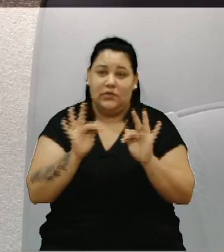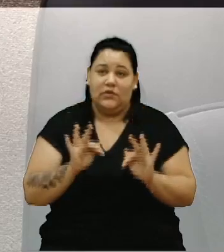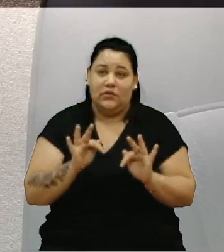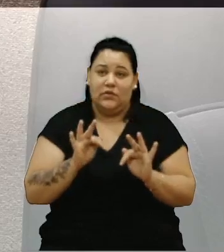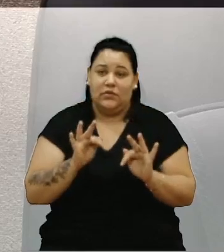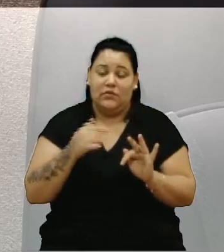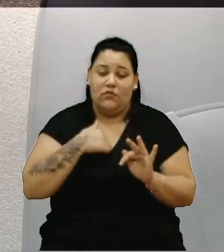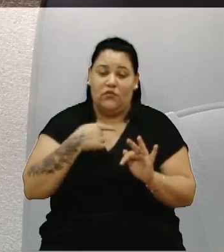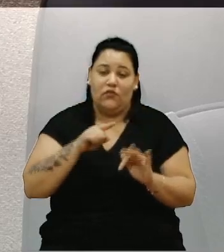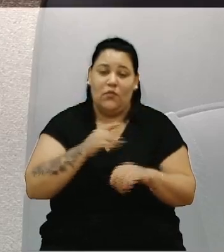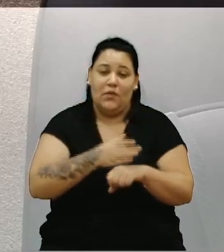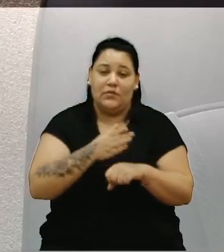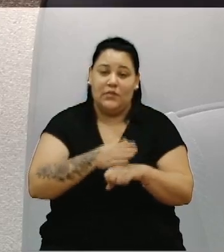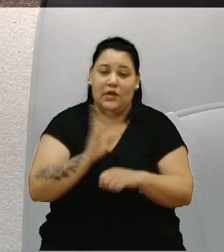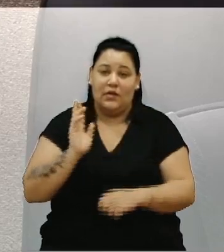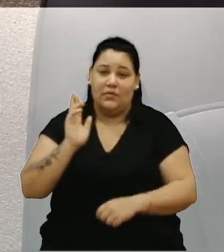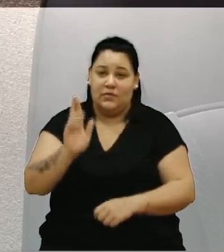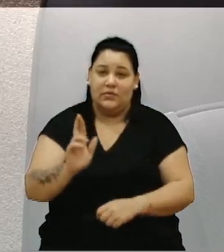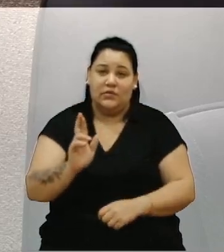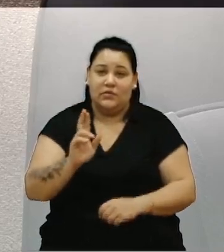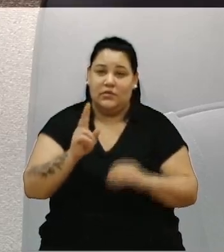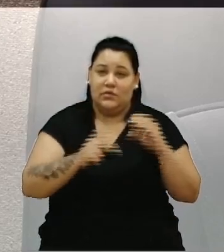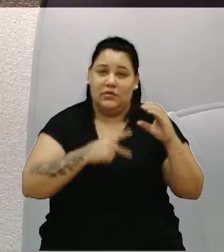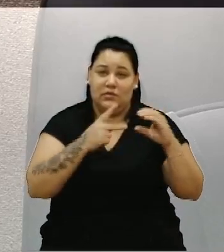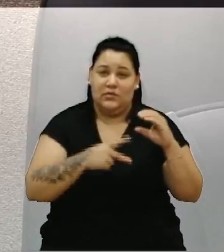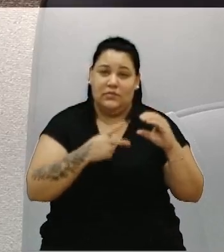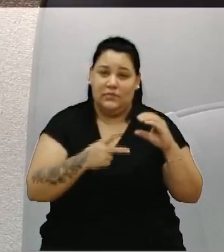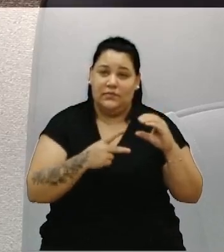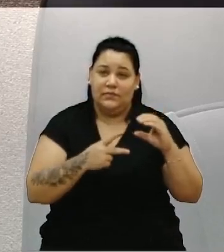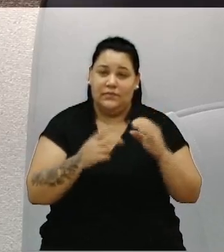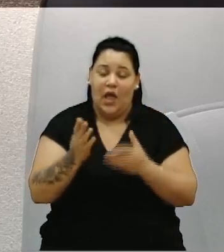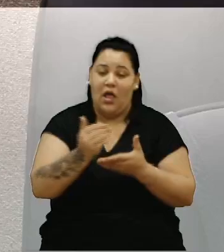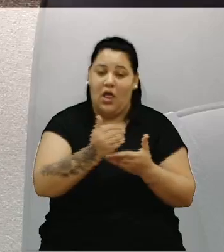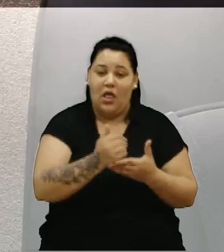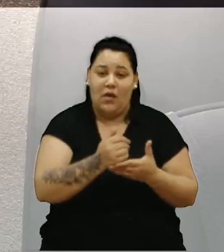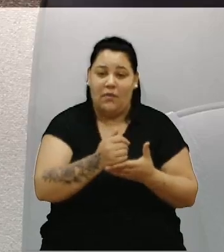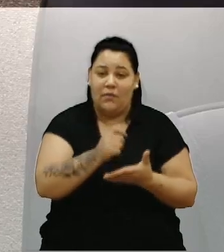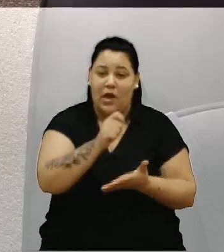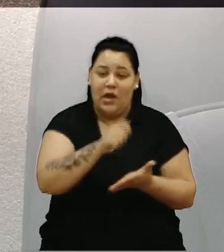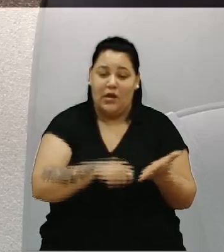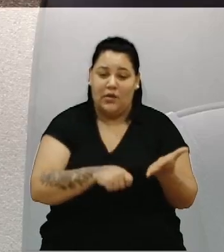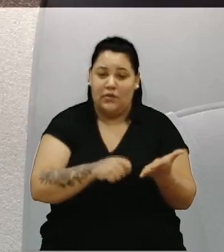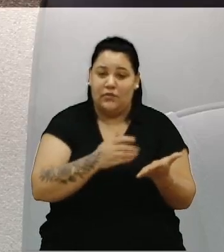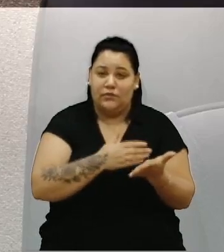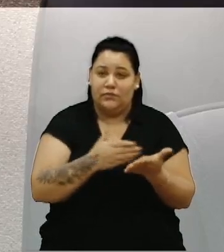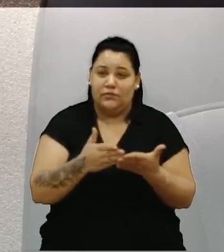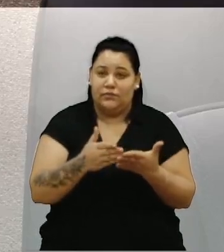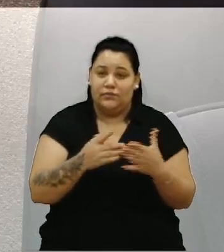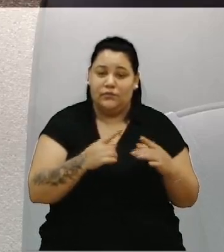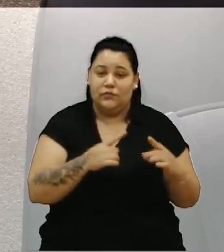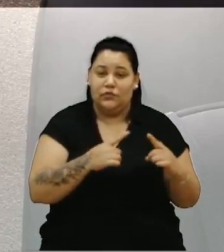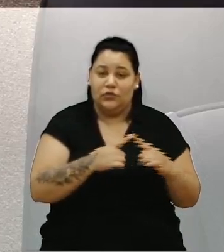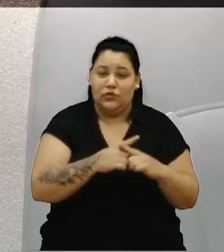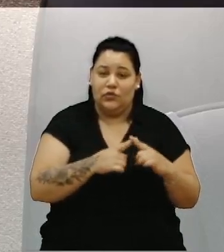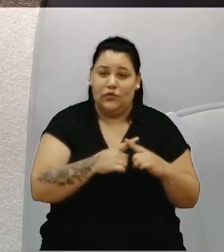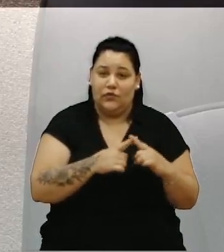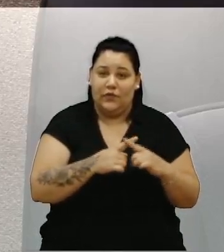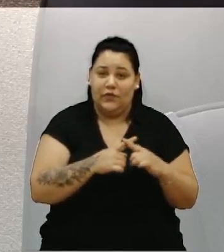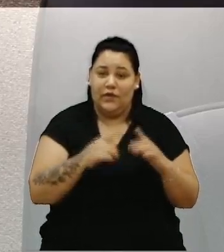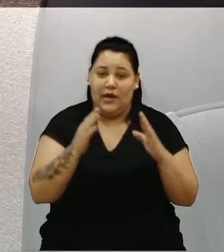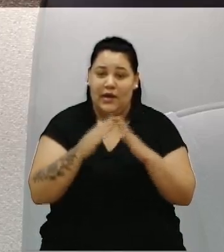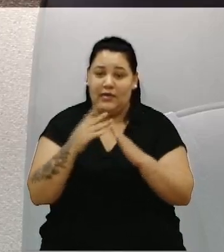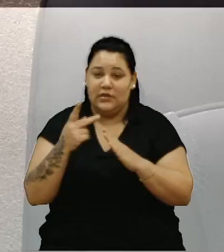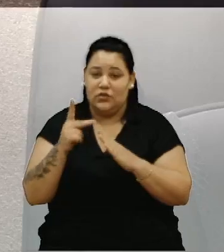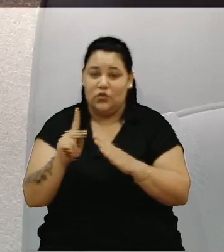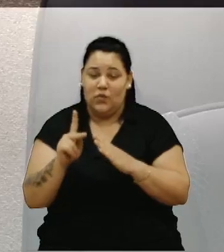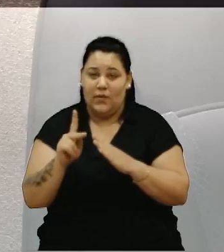participar representando aqui a Casa Legislativa do ato de assinatura da ordem de início do convênio do programa A Casa é Sua, fase